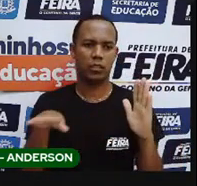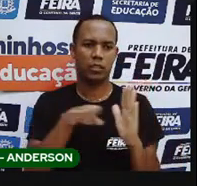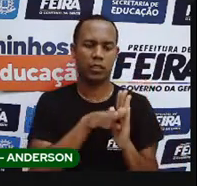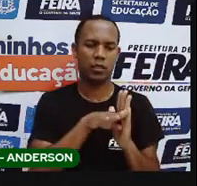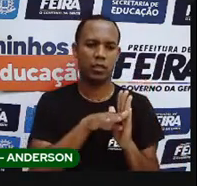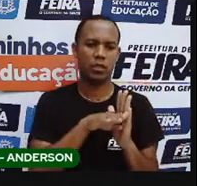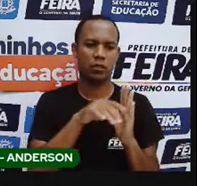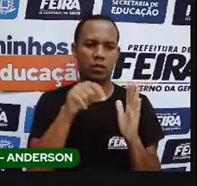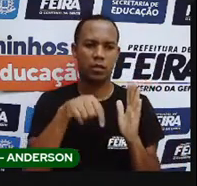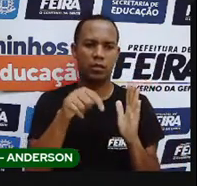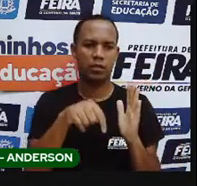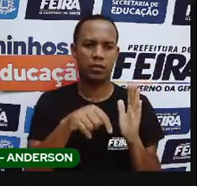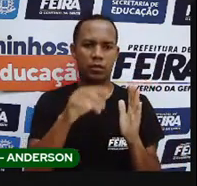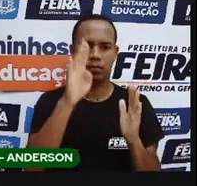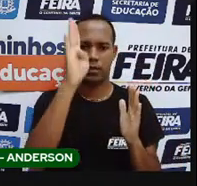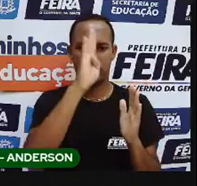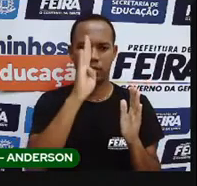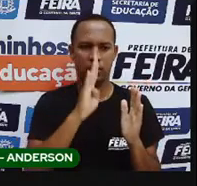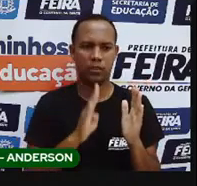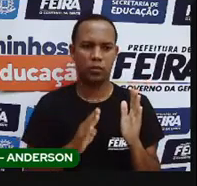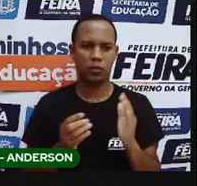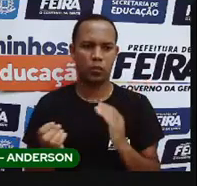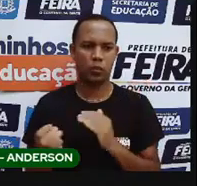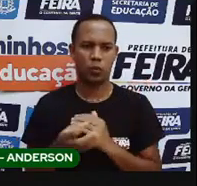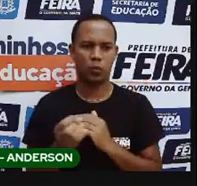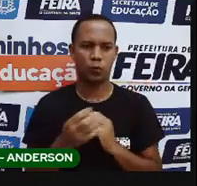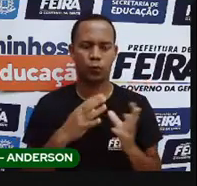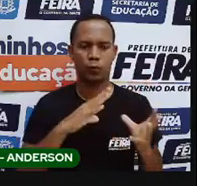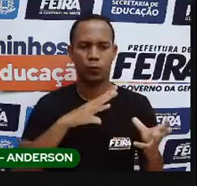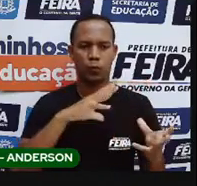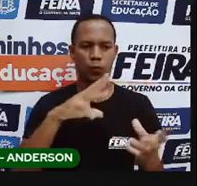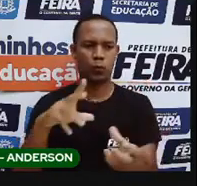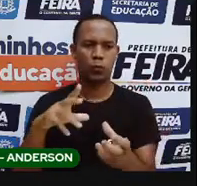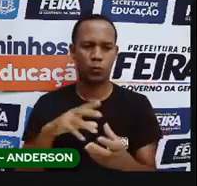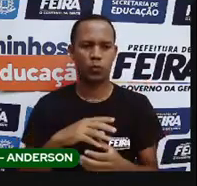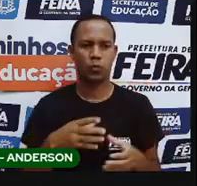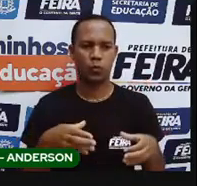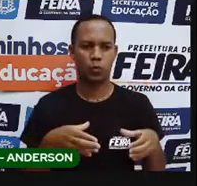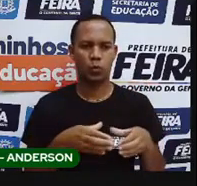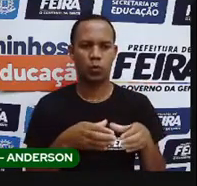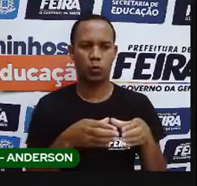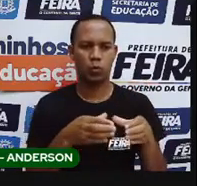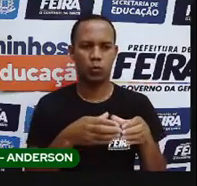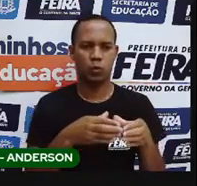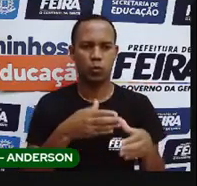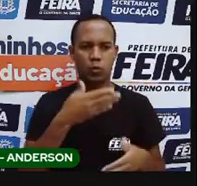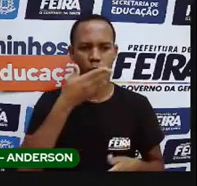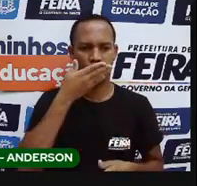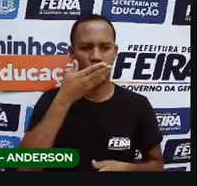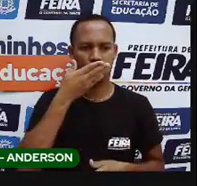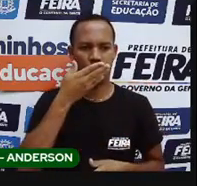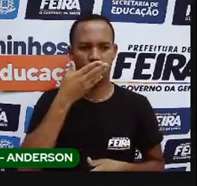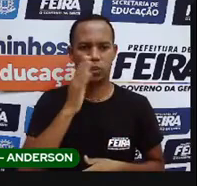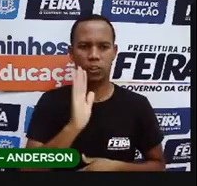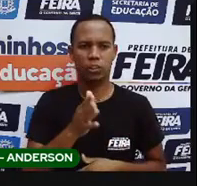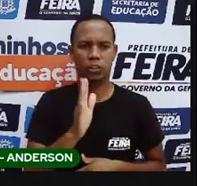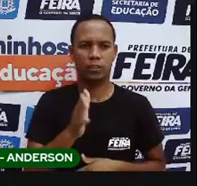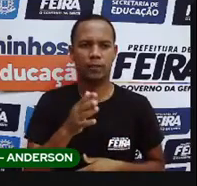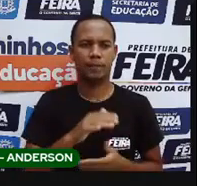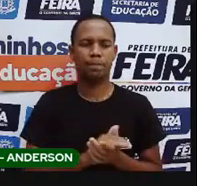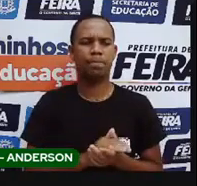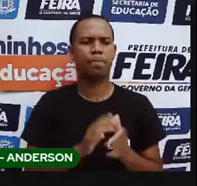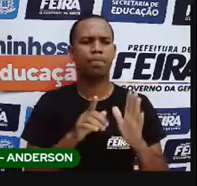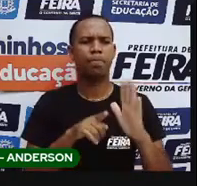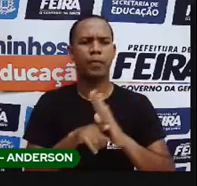Brasil, ao território, ao novo mundo, os indígenas já estavam aqui. E aí ele pergunta